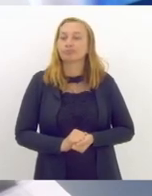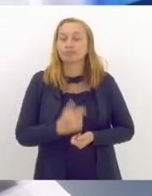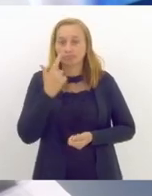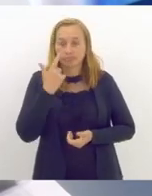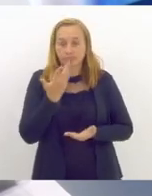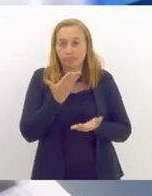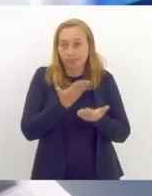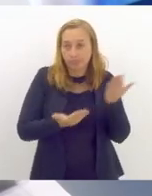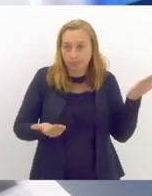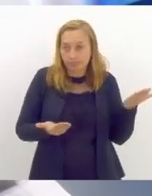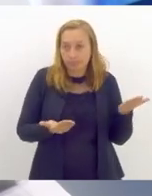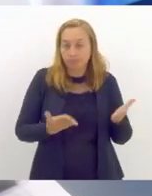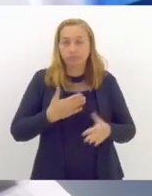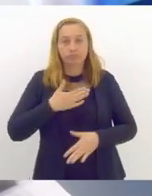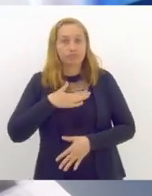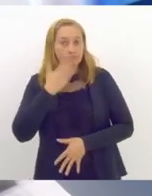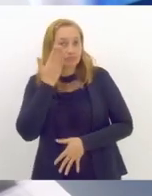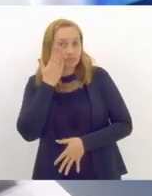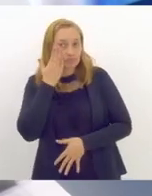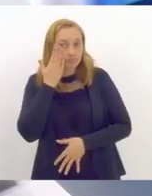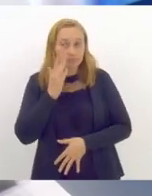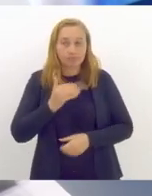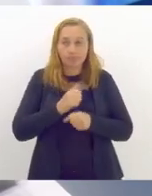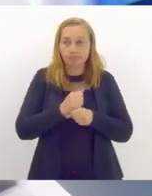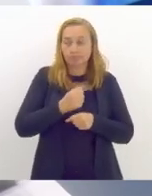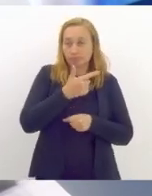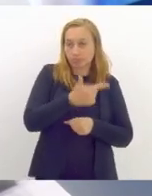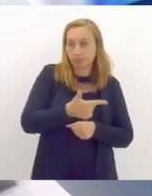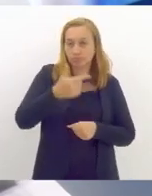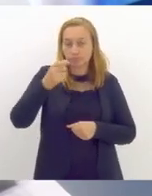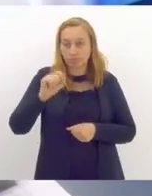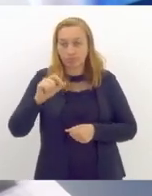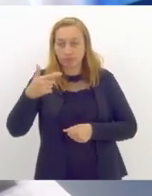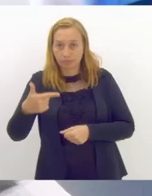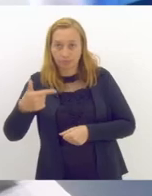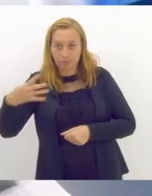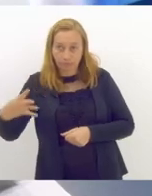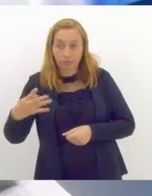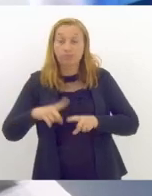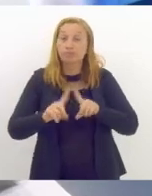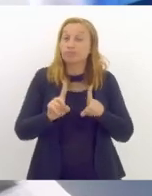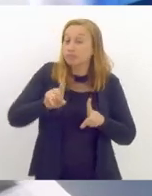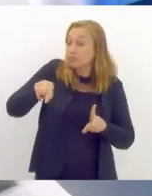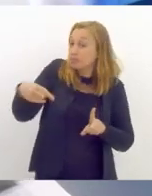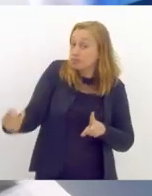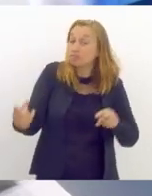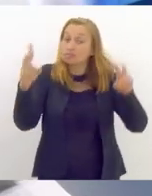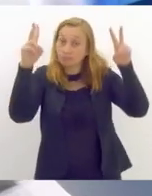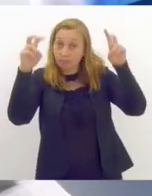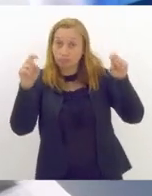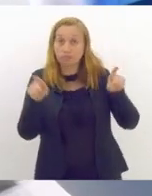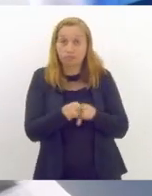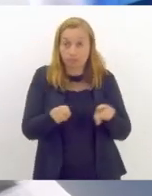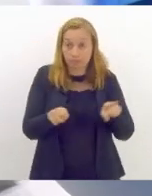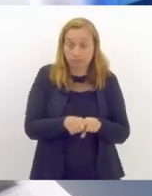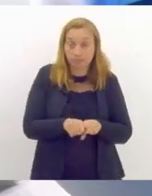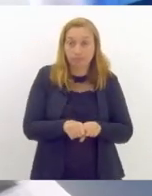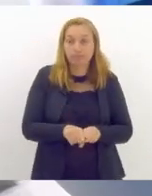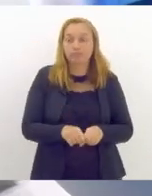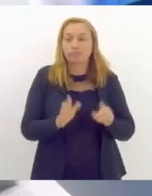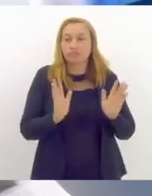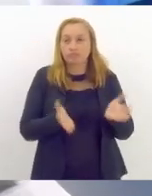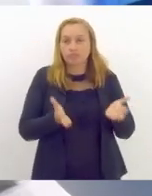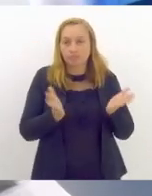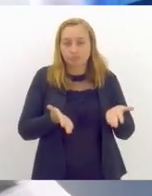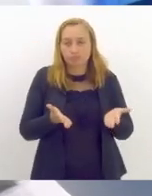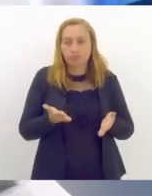perda no meu entendimento para 2024 Mas tem uma outra questão central há hoje